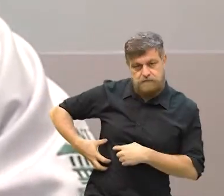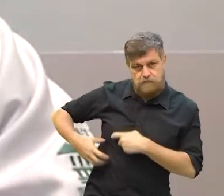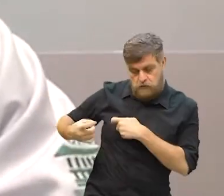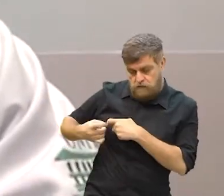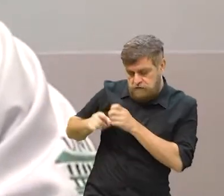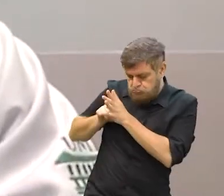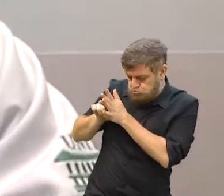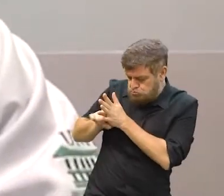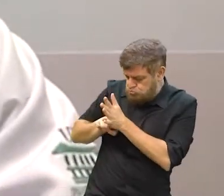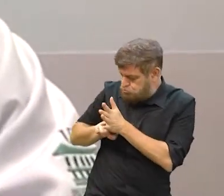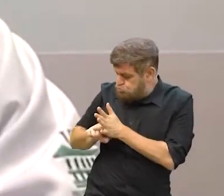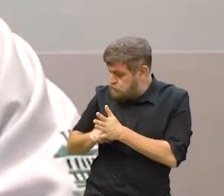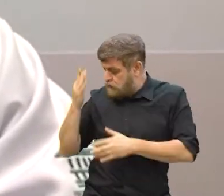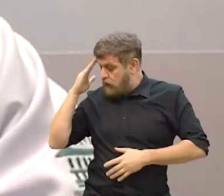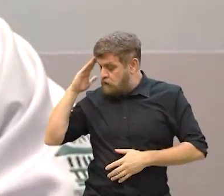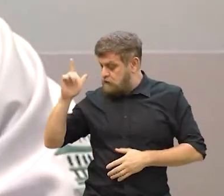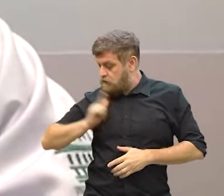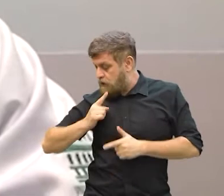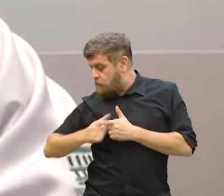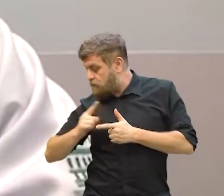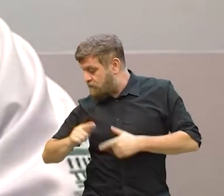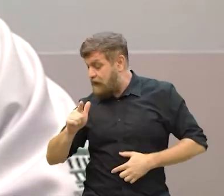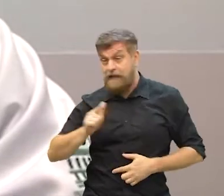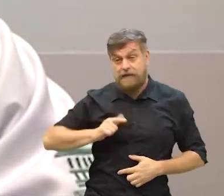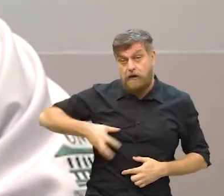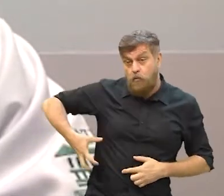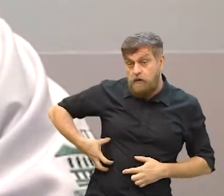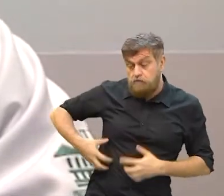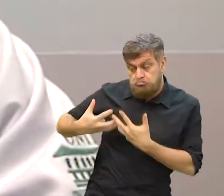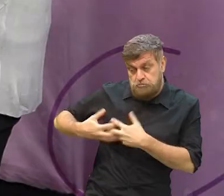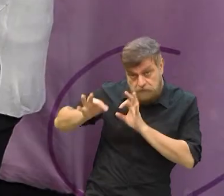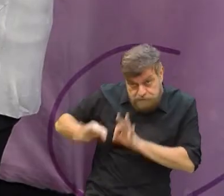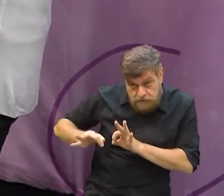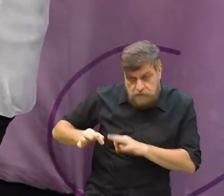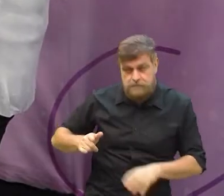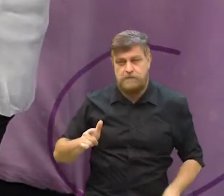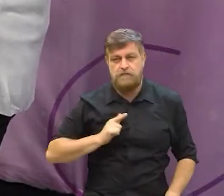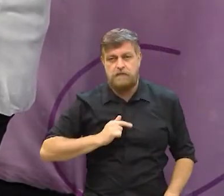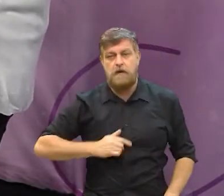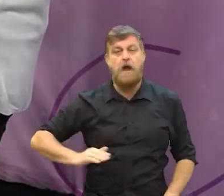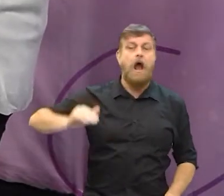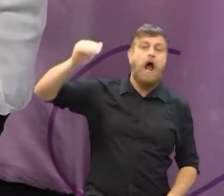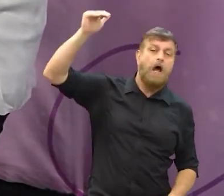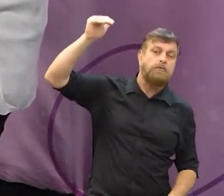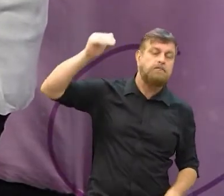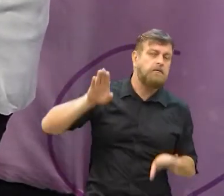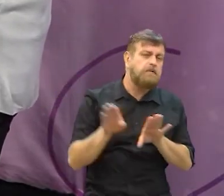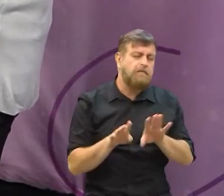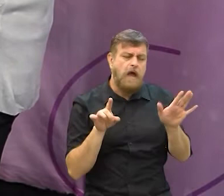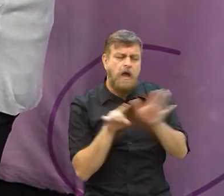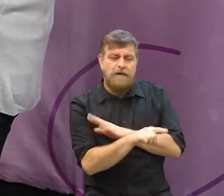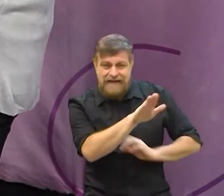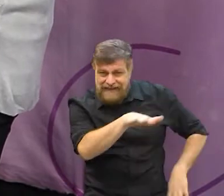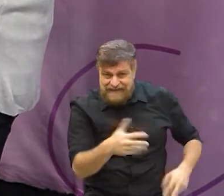um nefrologista justamente para entender se tem algum problema relacionado aos rins. Isso, falando de adulto.